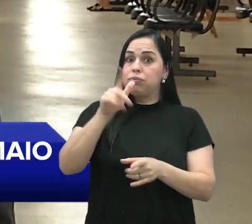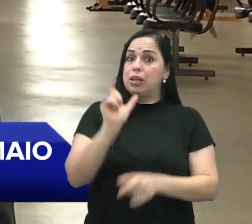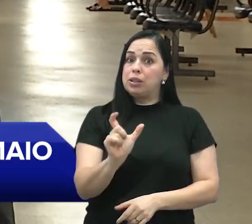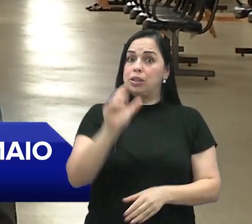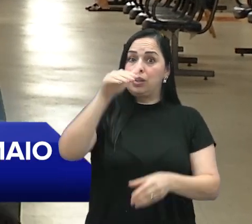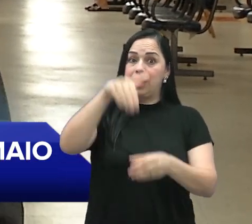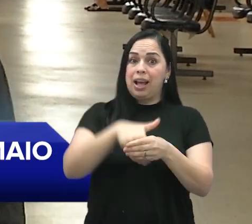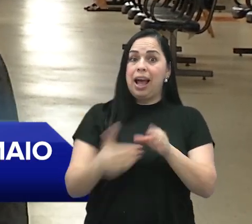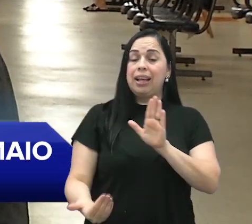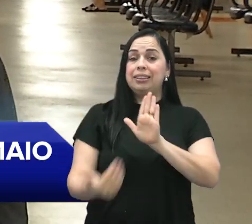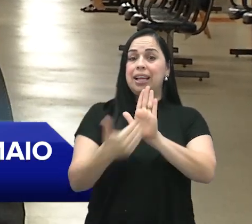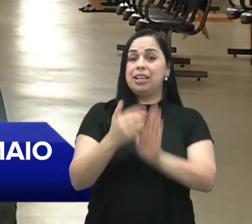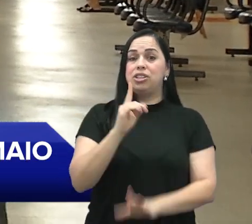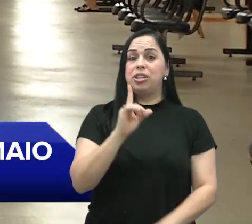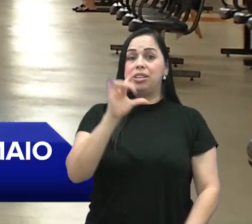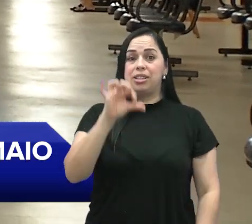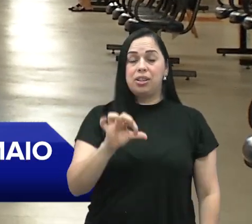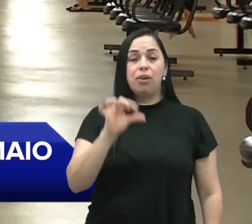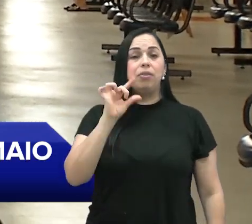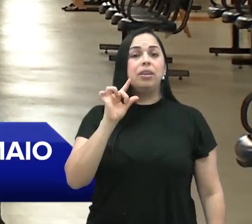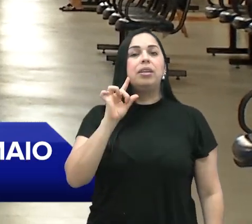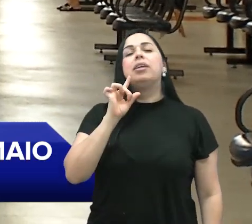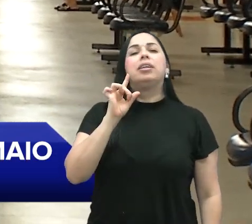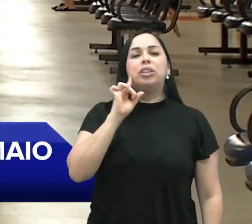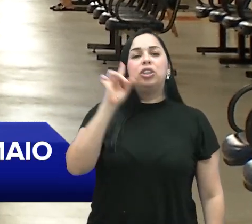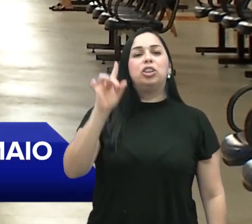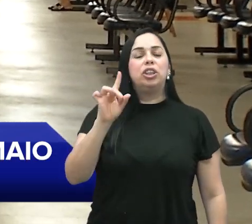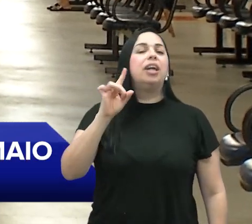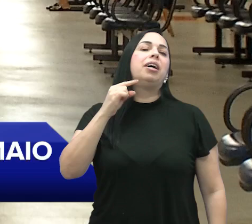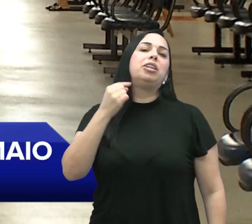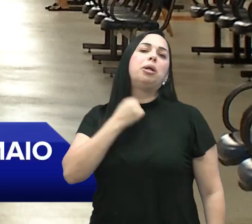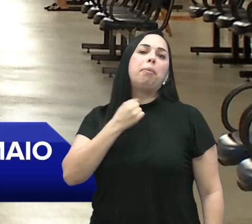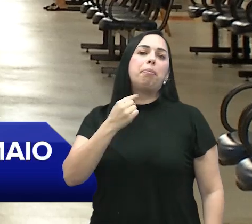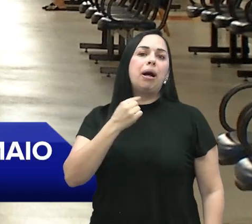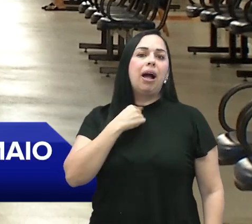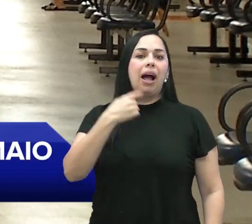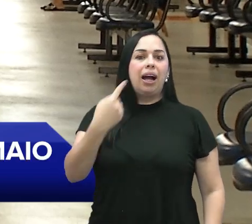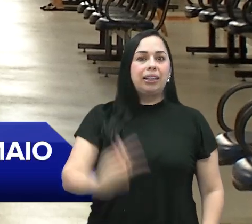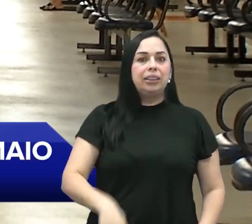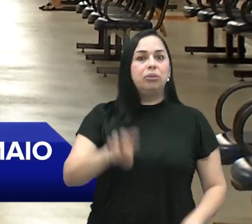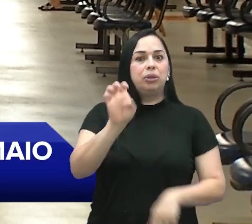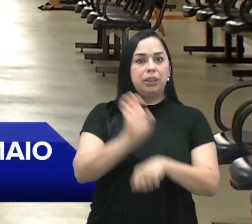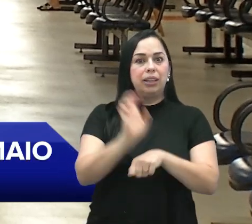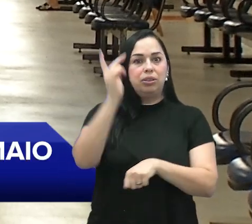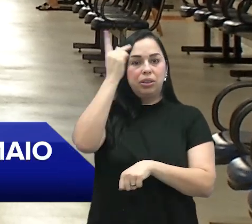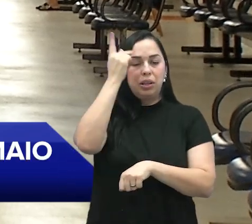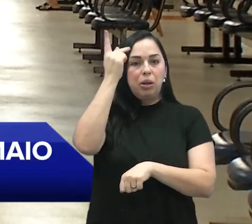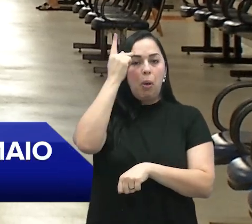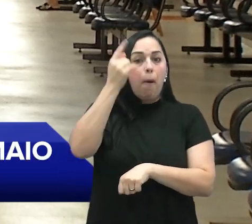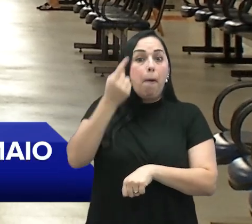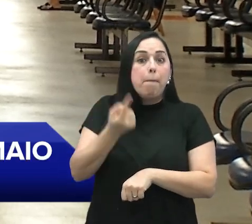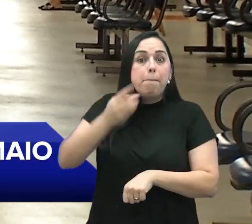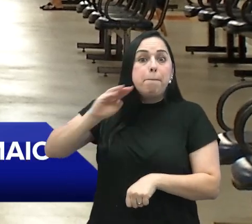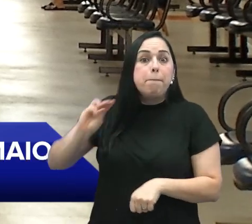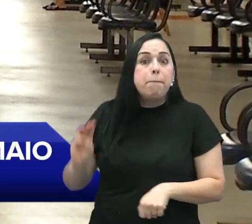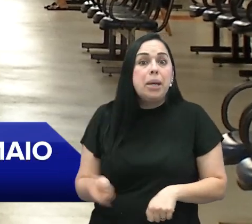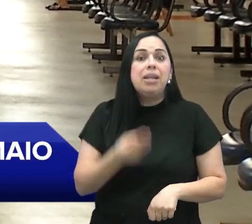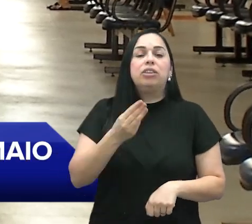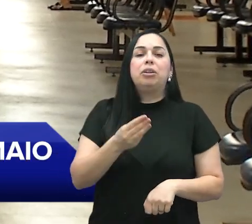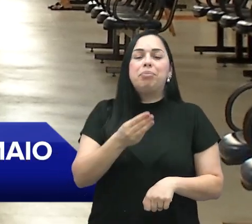até o dia 19 de maio. Hoje no estado de São Paulo são mais de 1.300.000 pessoas em